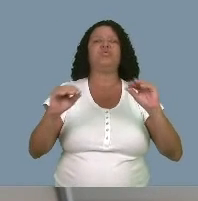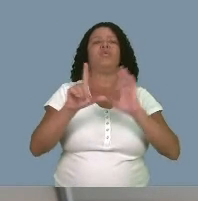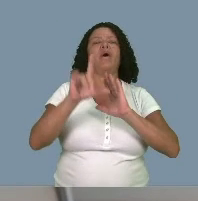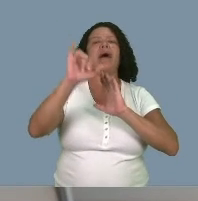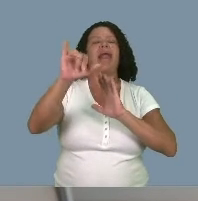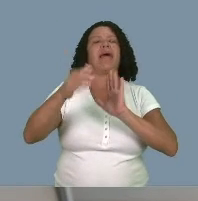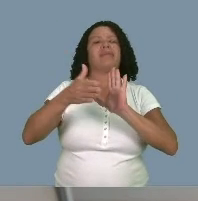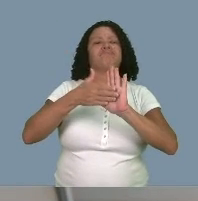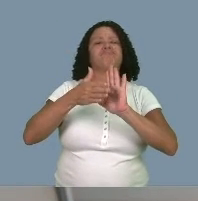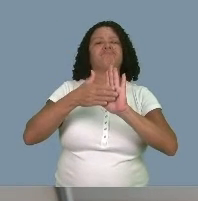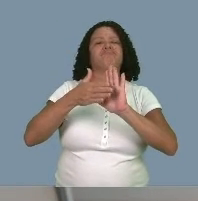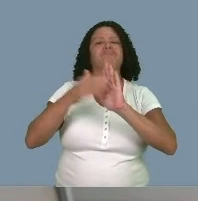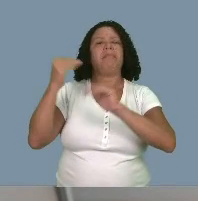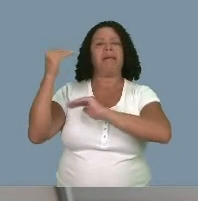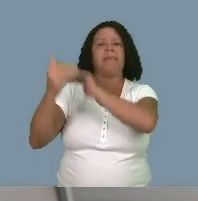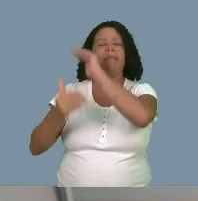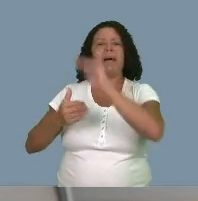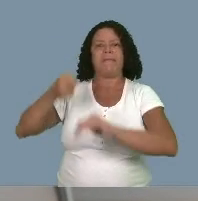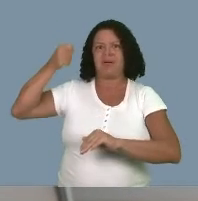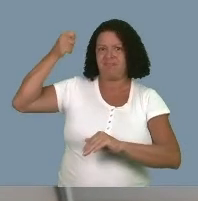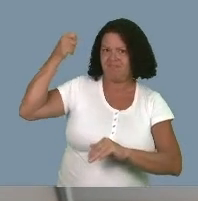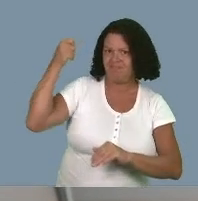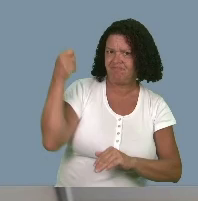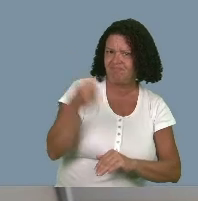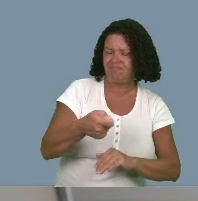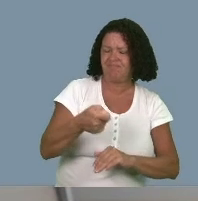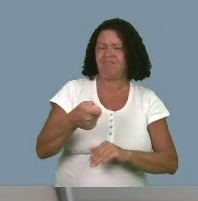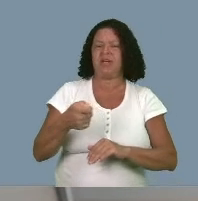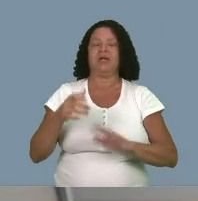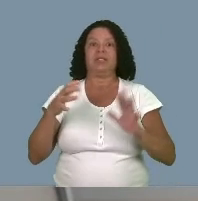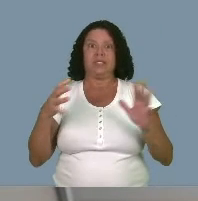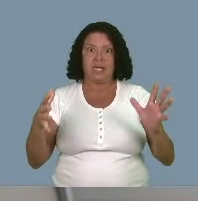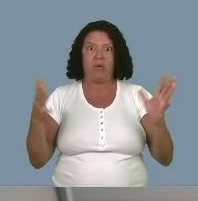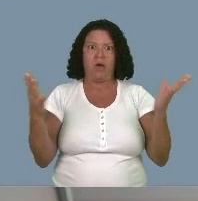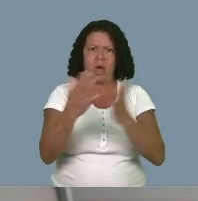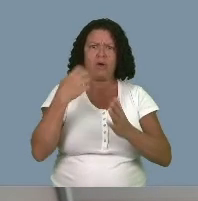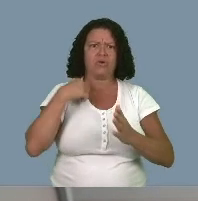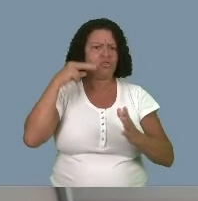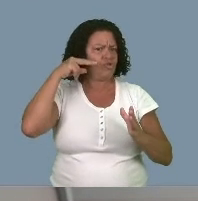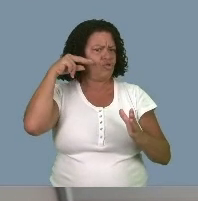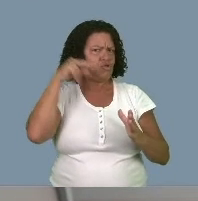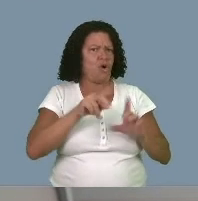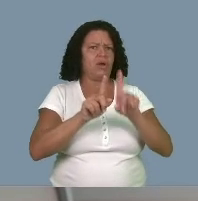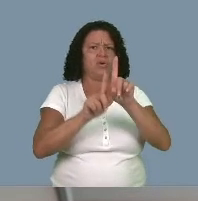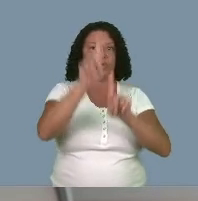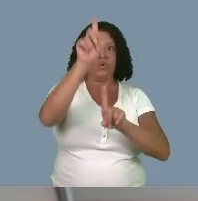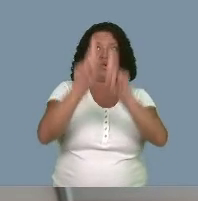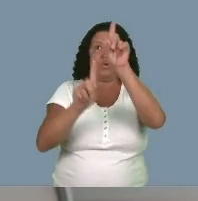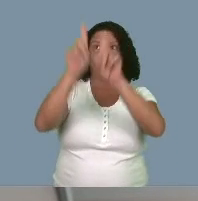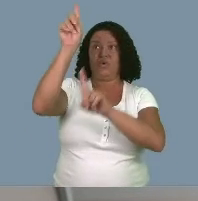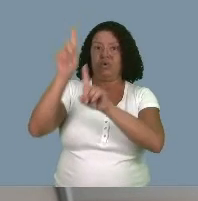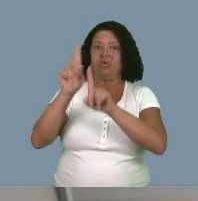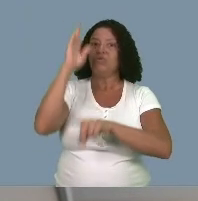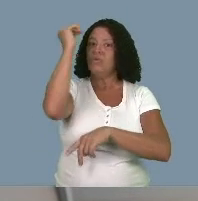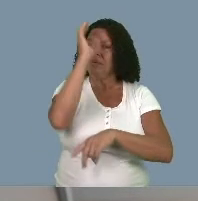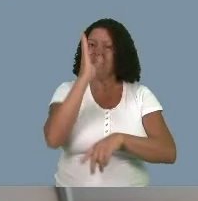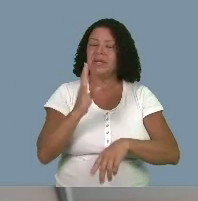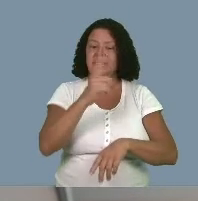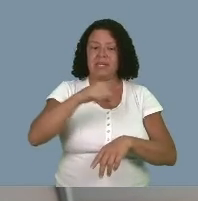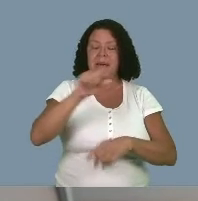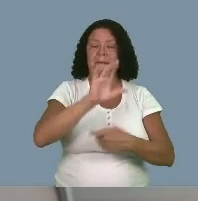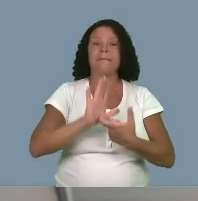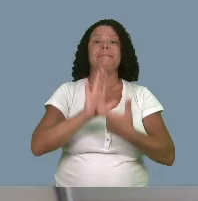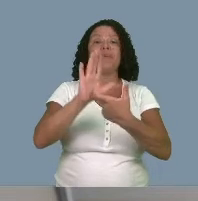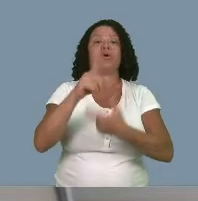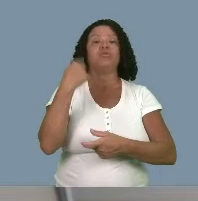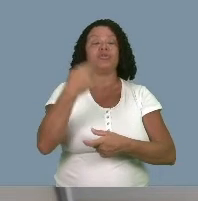rigor. Eu estava dando uma olhada aqui nas estatísticas do Brasil, que mostram que hoje